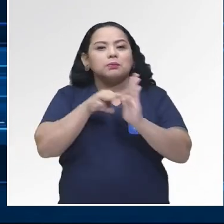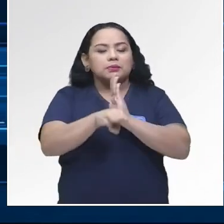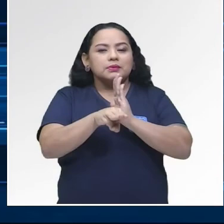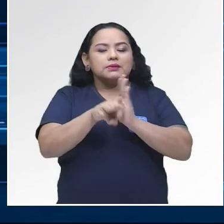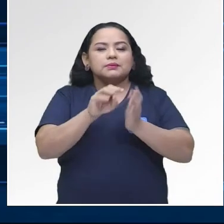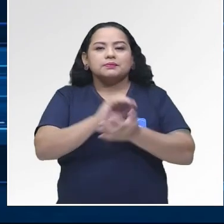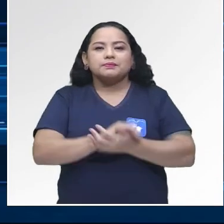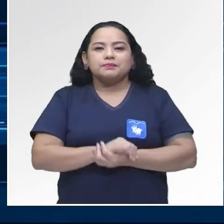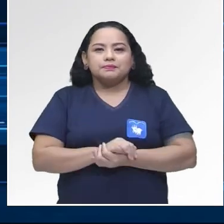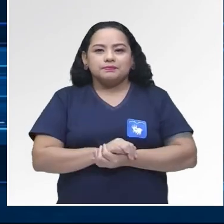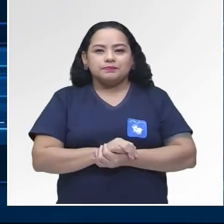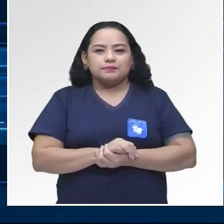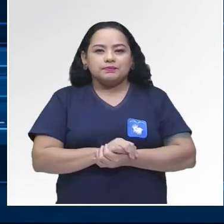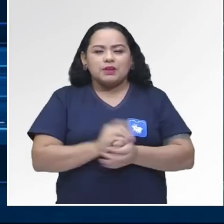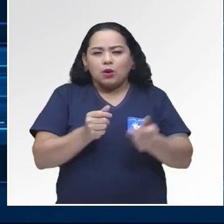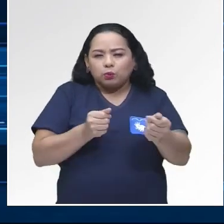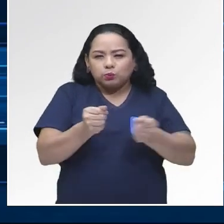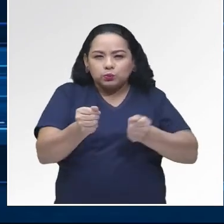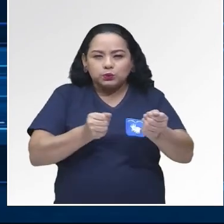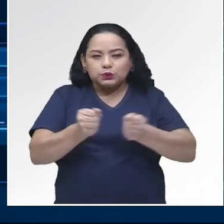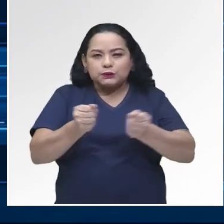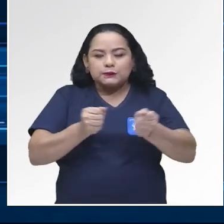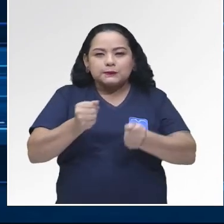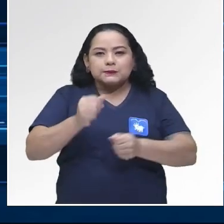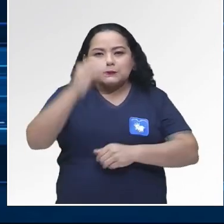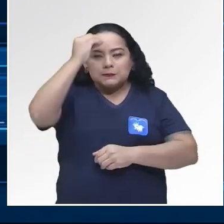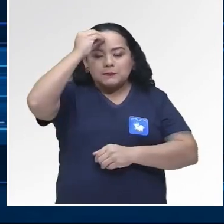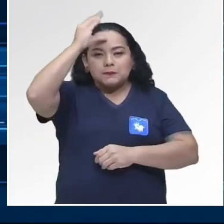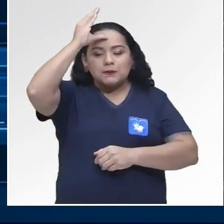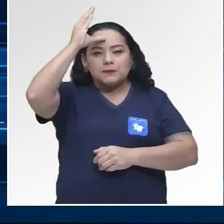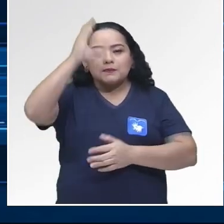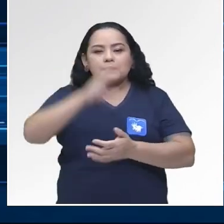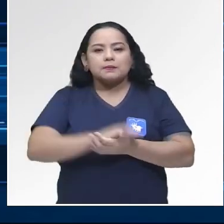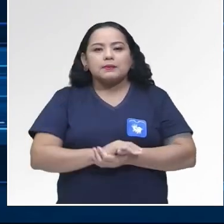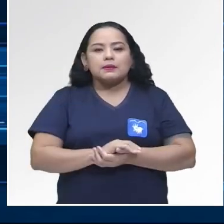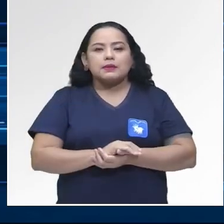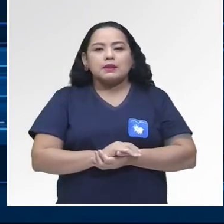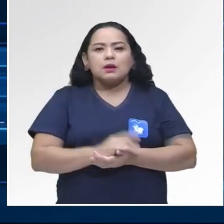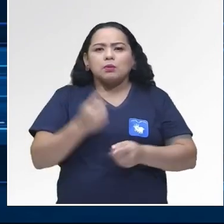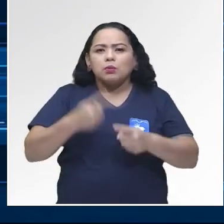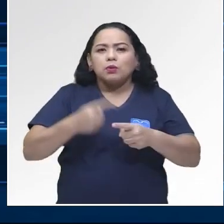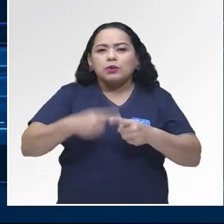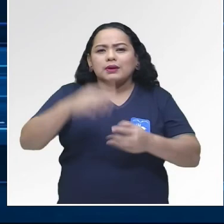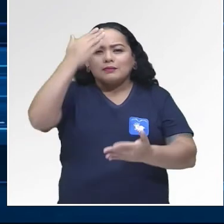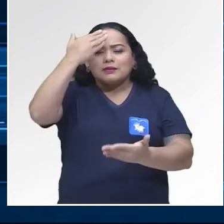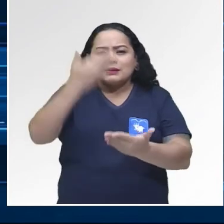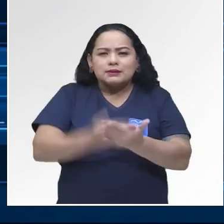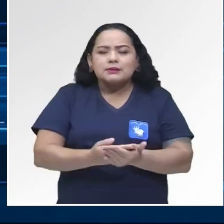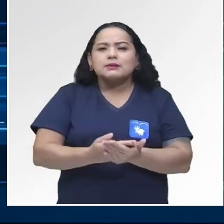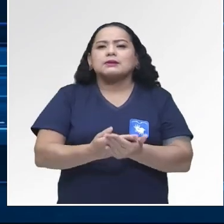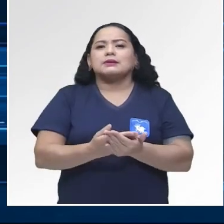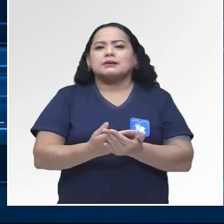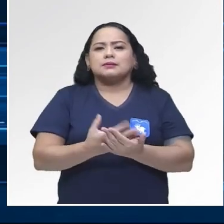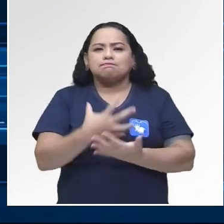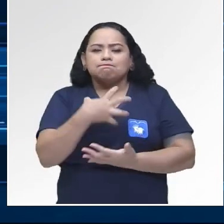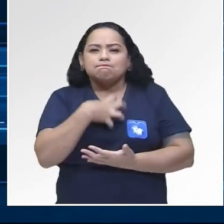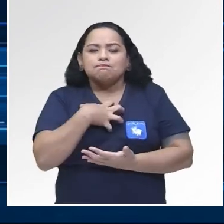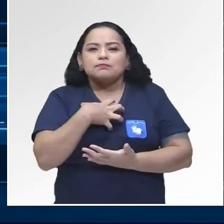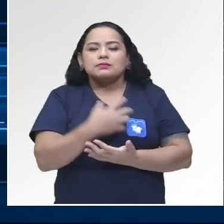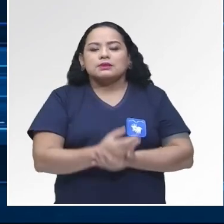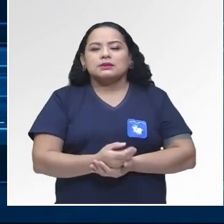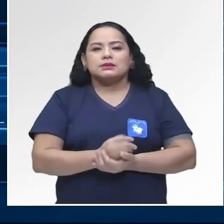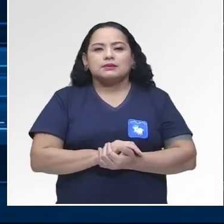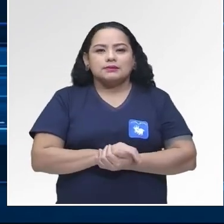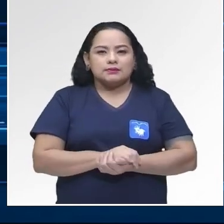né? O controle desse conhecimento, que me dê confiança, que me dê credibilidade. E